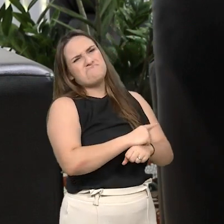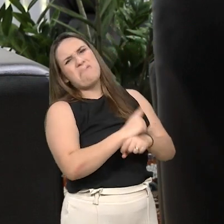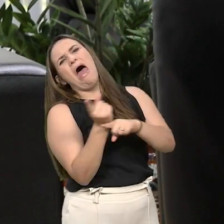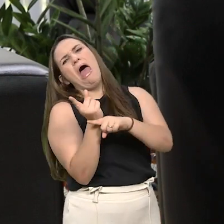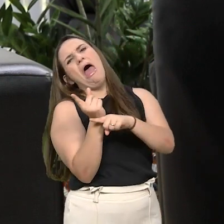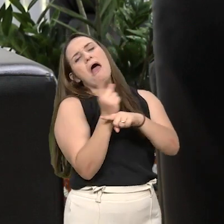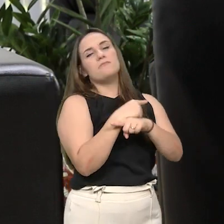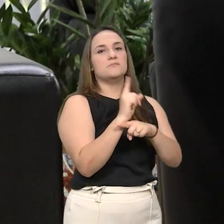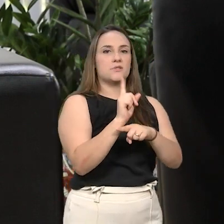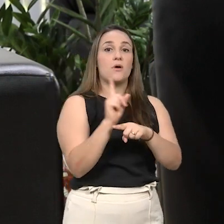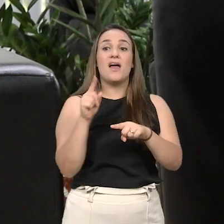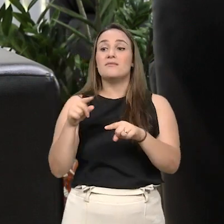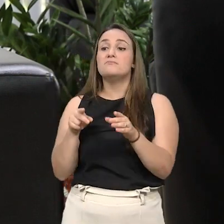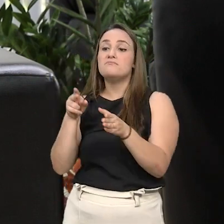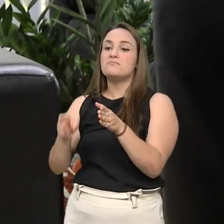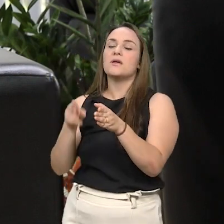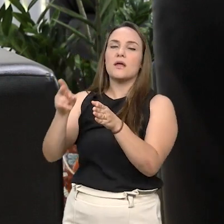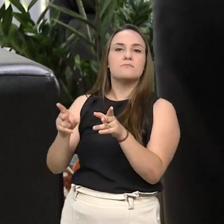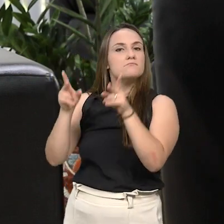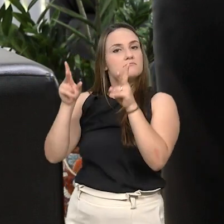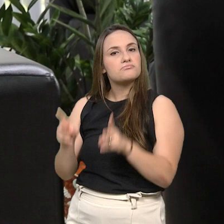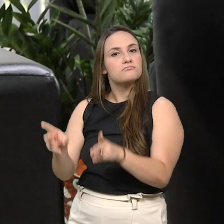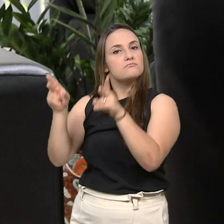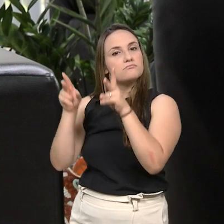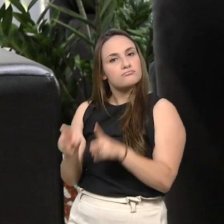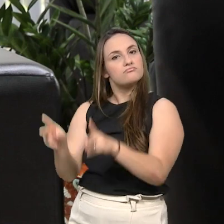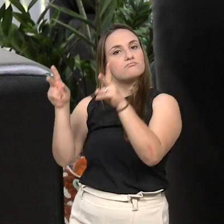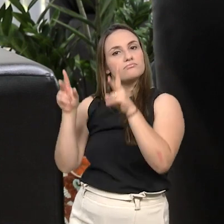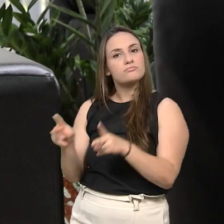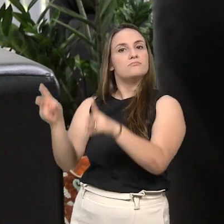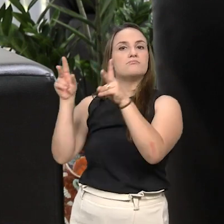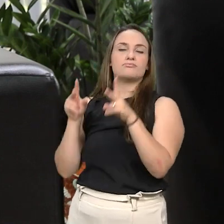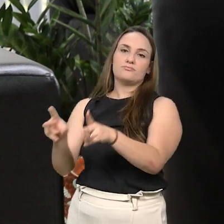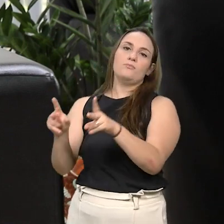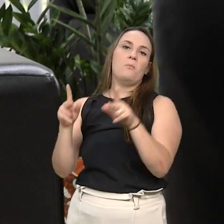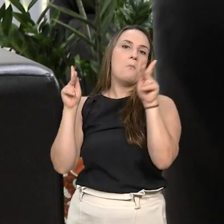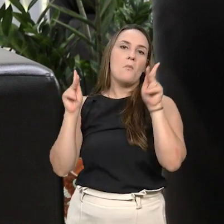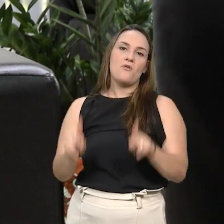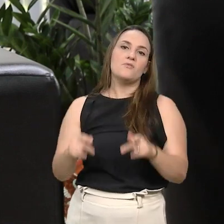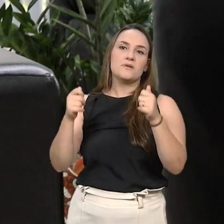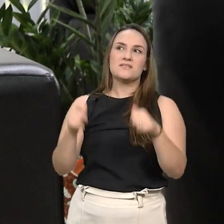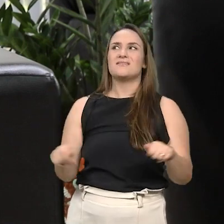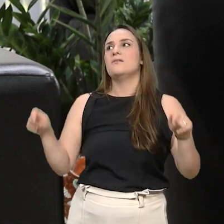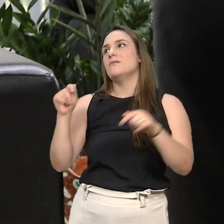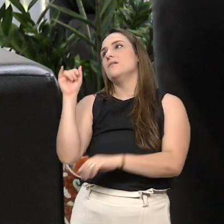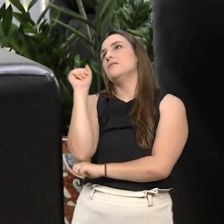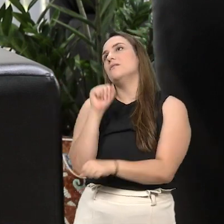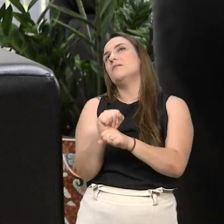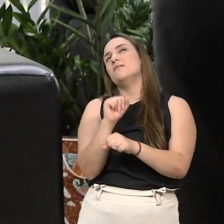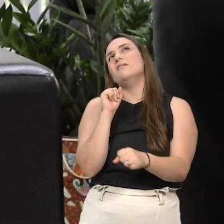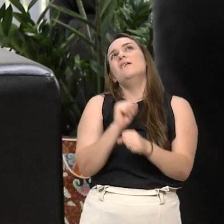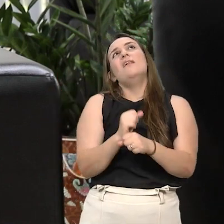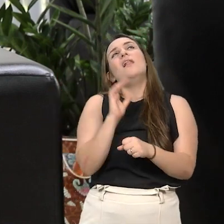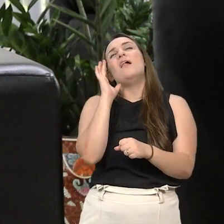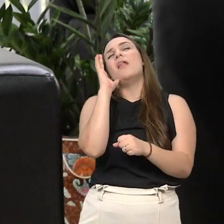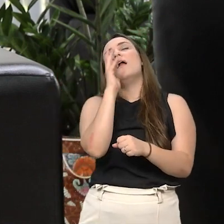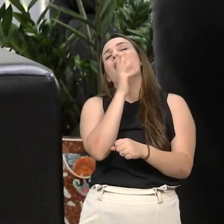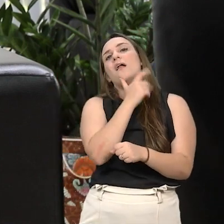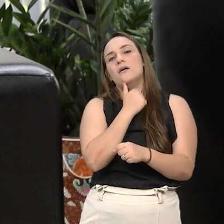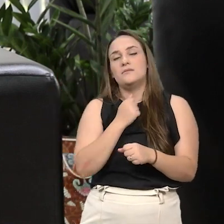corrida, mas ela é um trem moderno. Isso evite que em alguns momentos a população tenha que se socorrer de uma